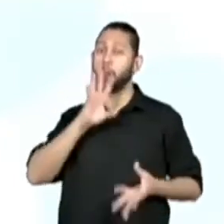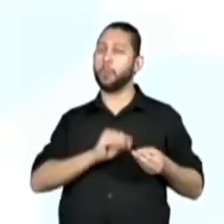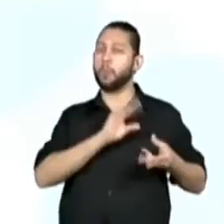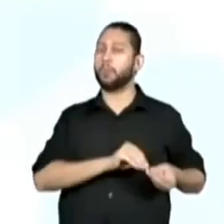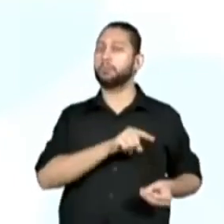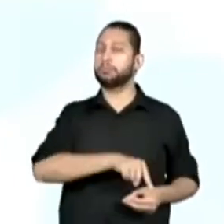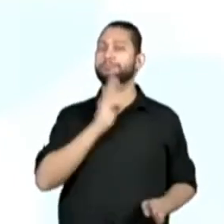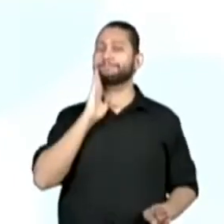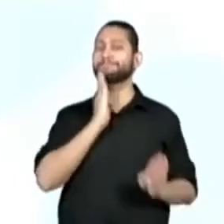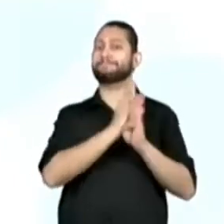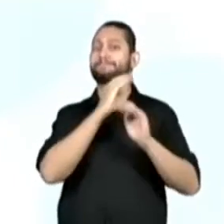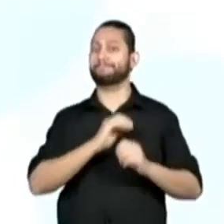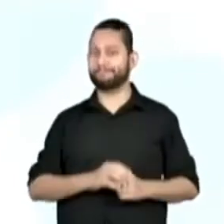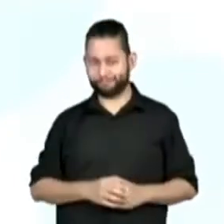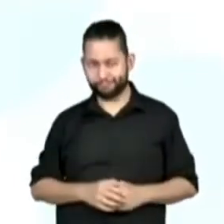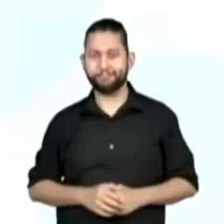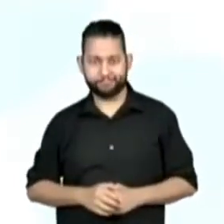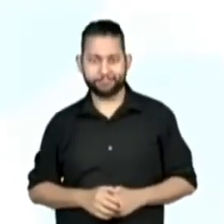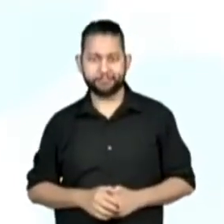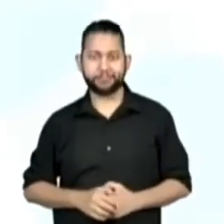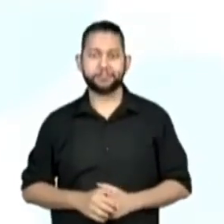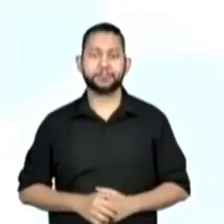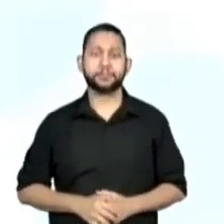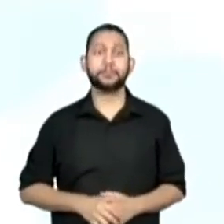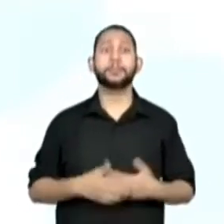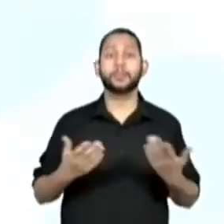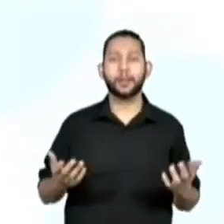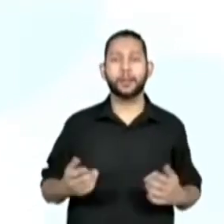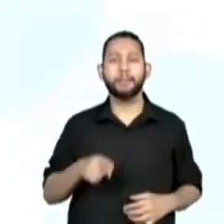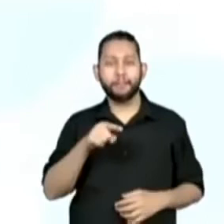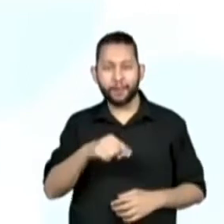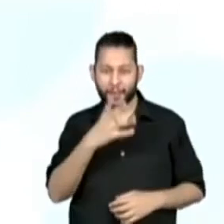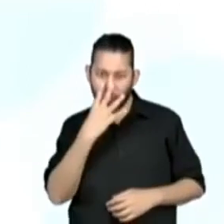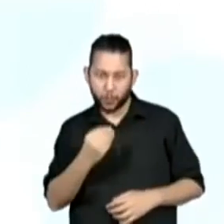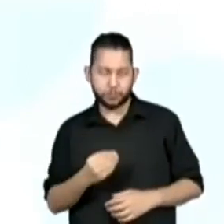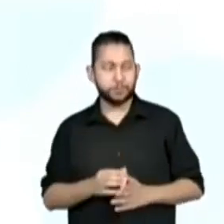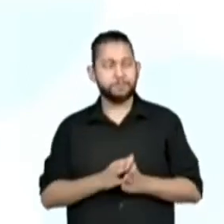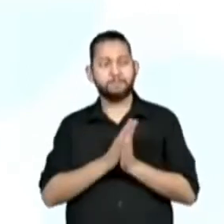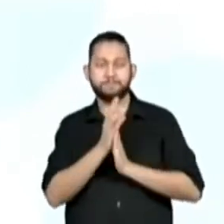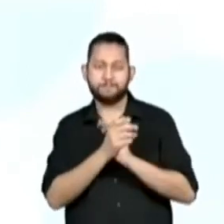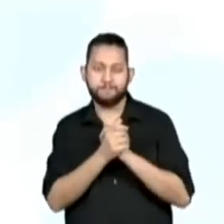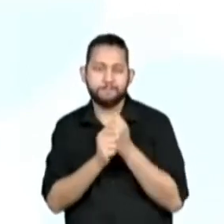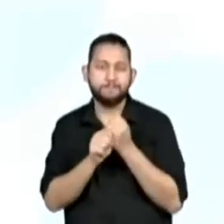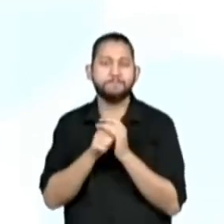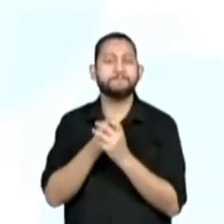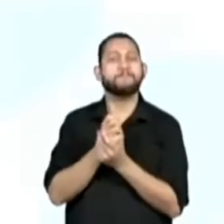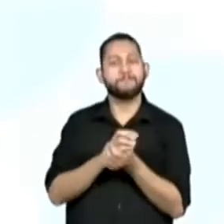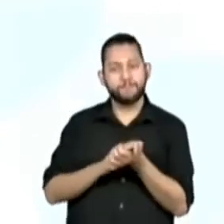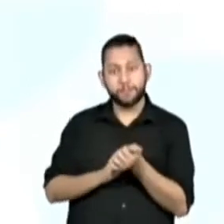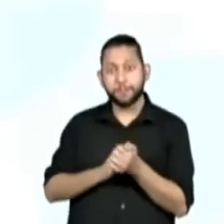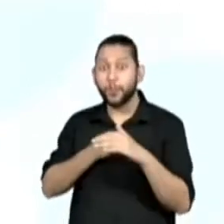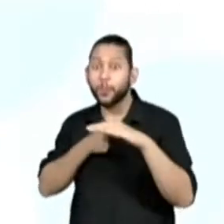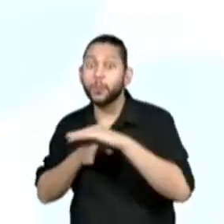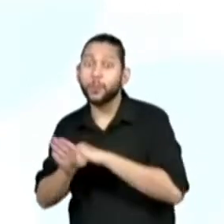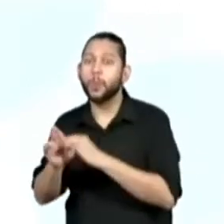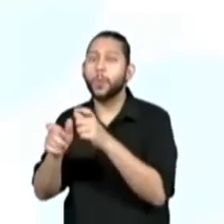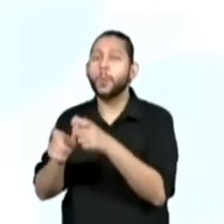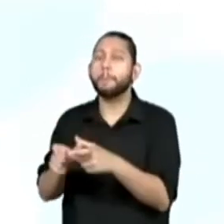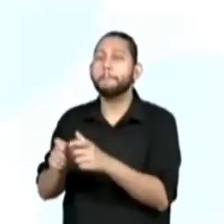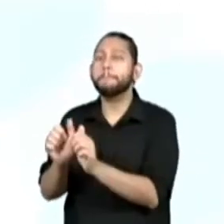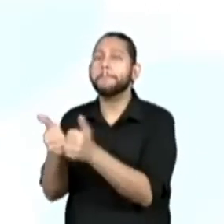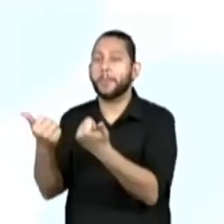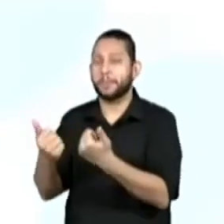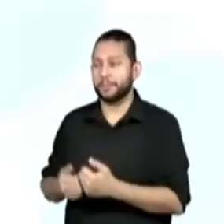eles vão identificar a pata negra. O lobo correu, então, até o padeiro e lhe